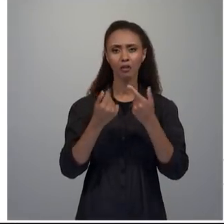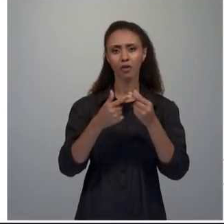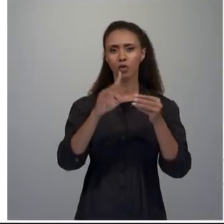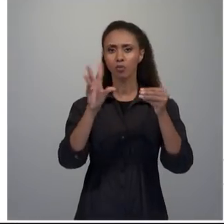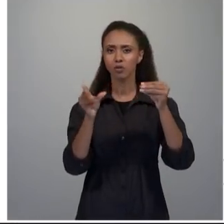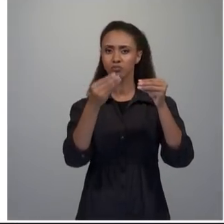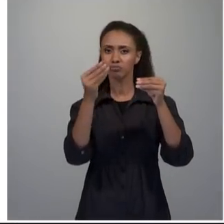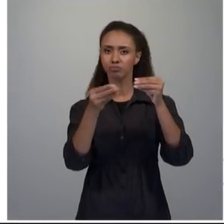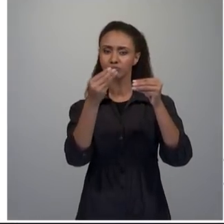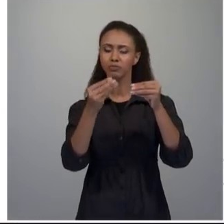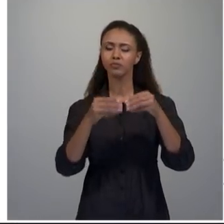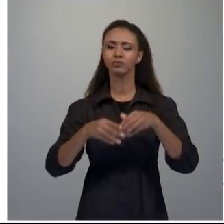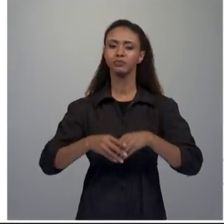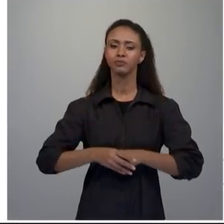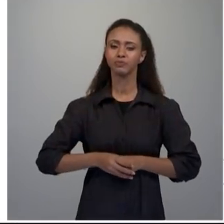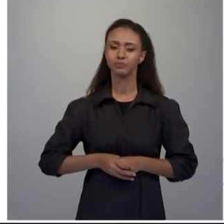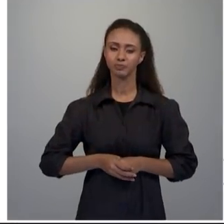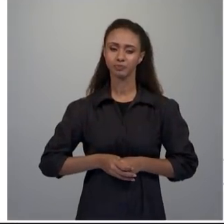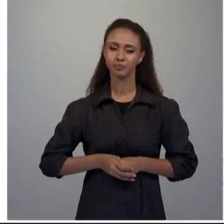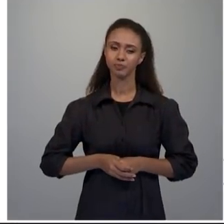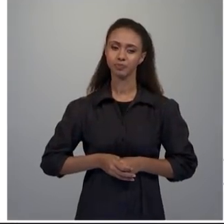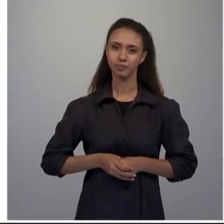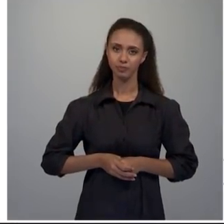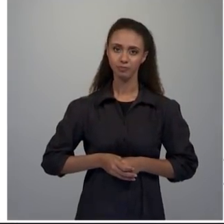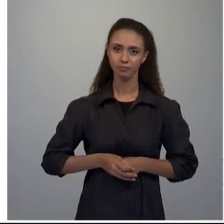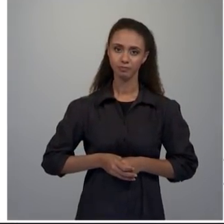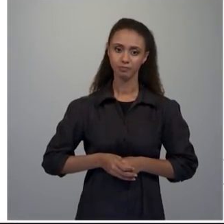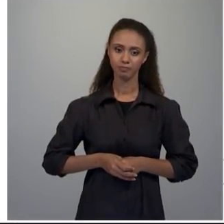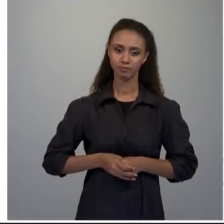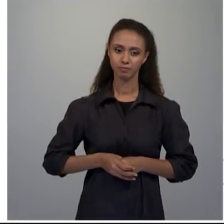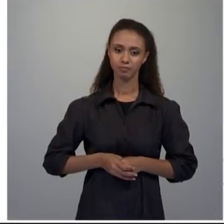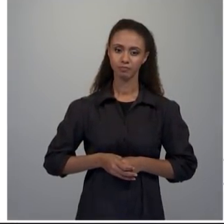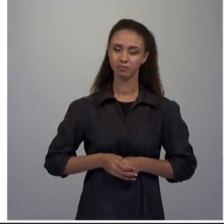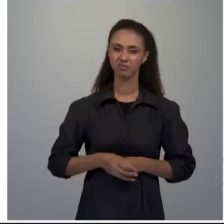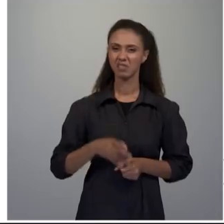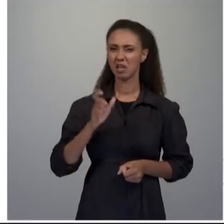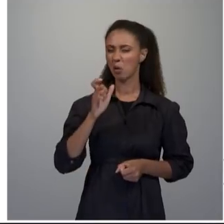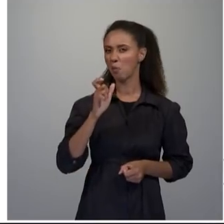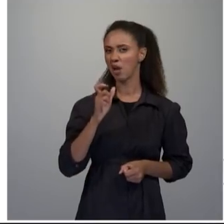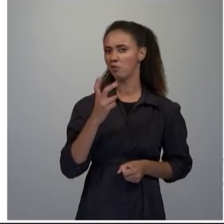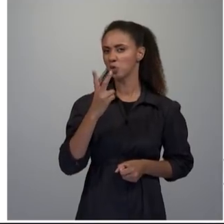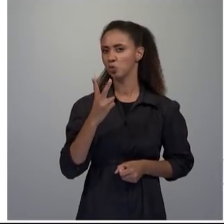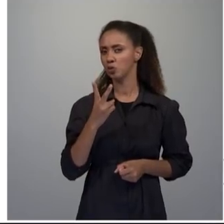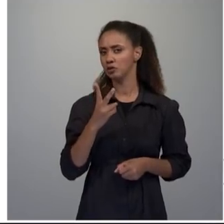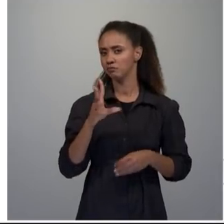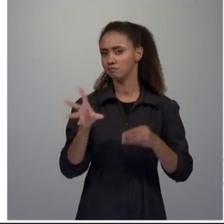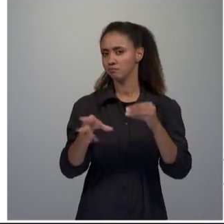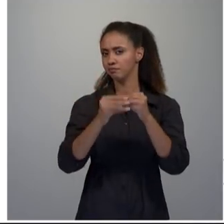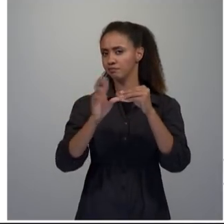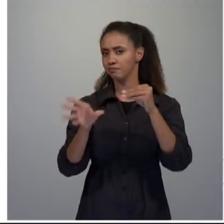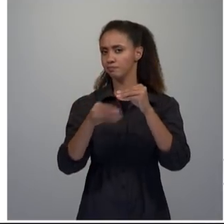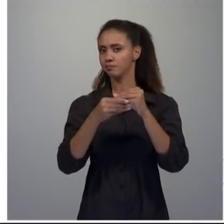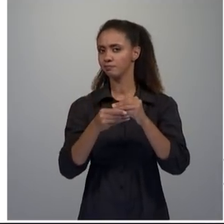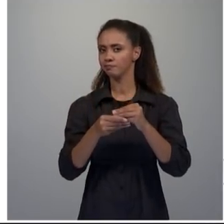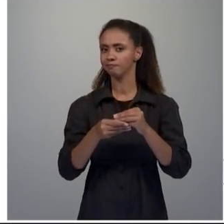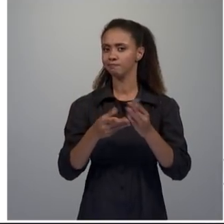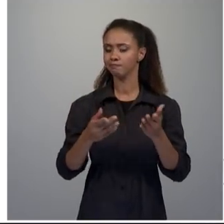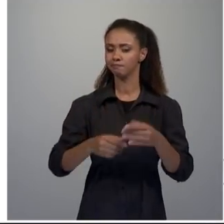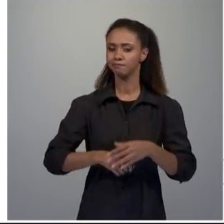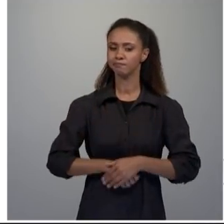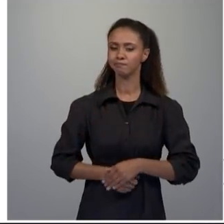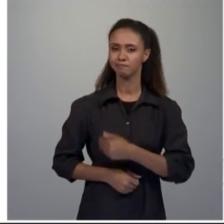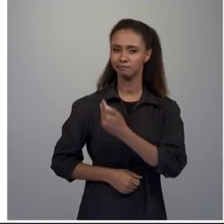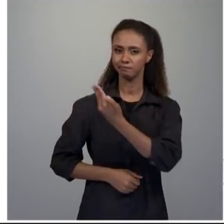eu acrescento duas maiores que se chama open